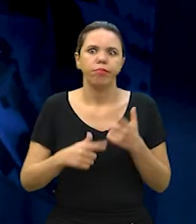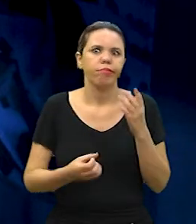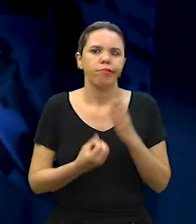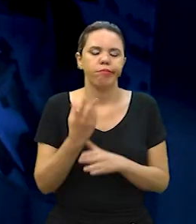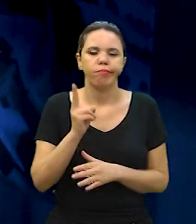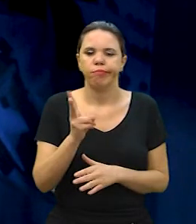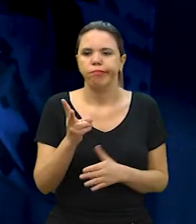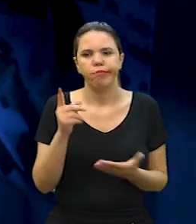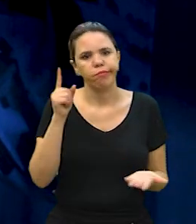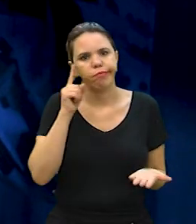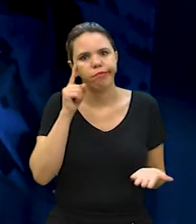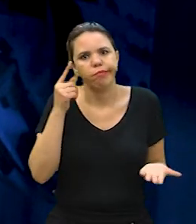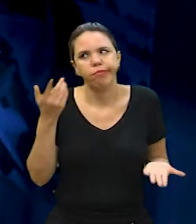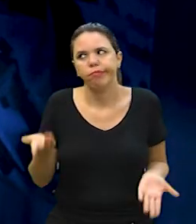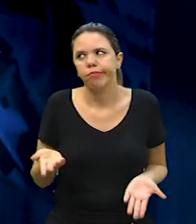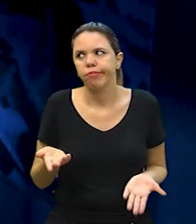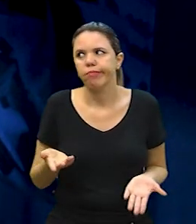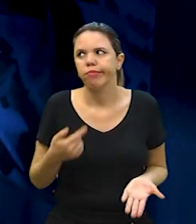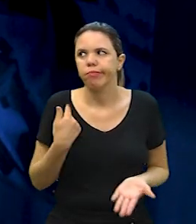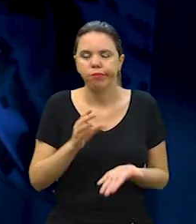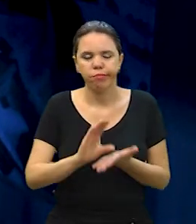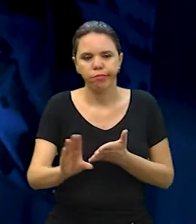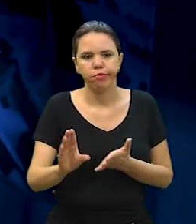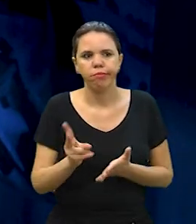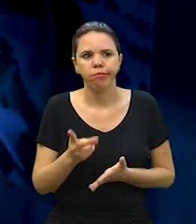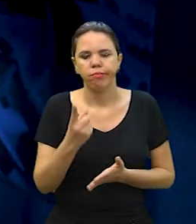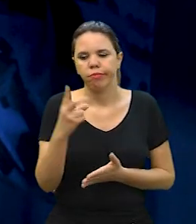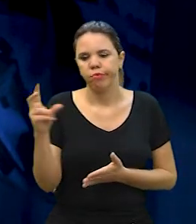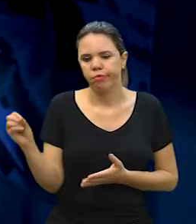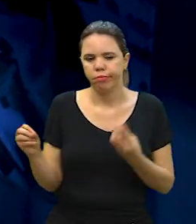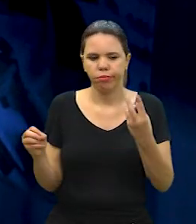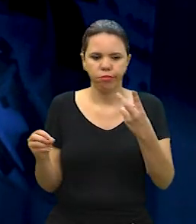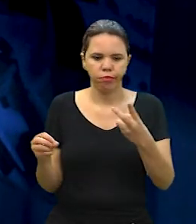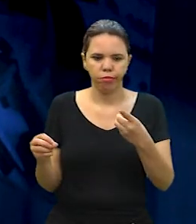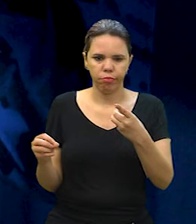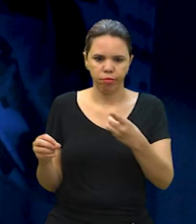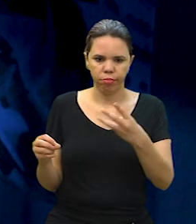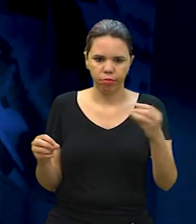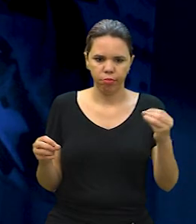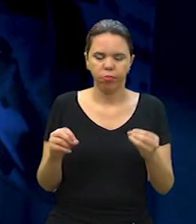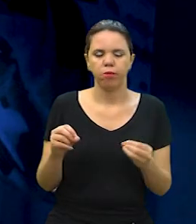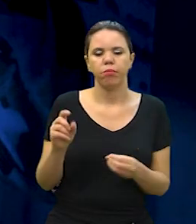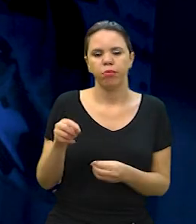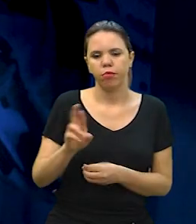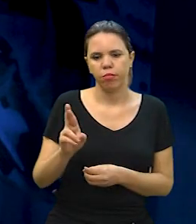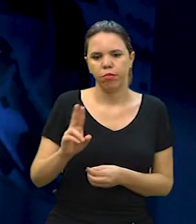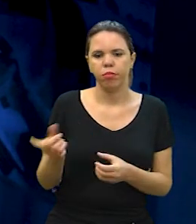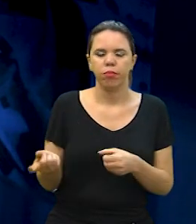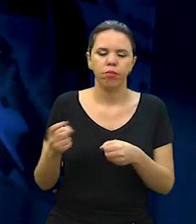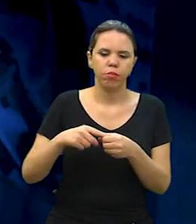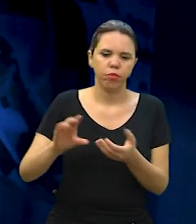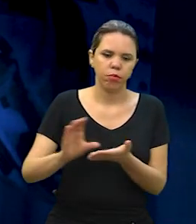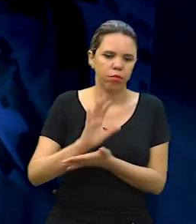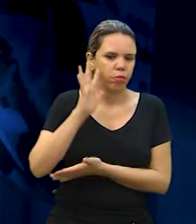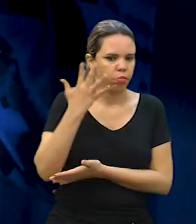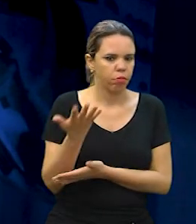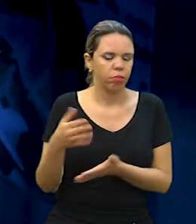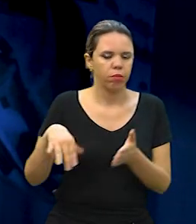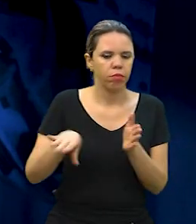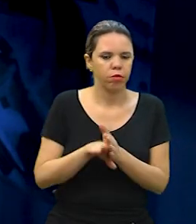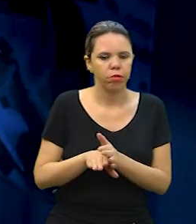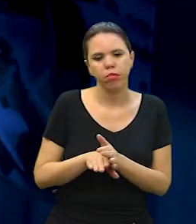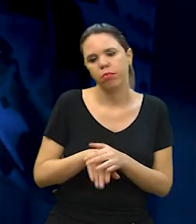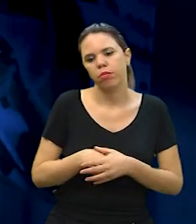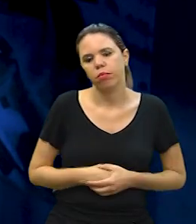surpresas aparecem a todos os dias. Mas o investimento em torno de 120 a 130 mil reais e esse retorno do investimento